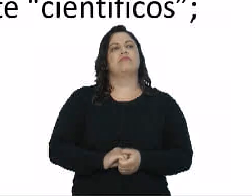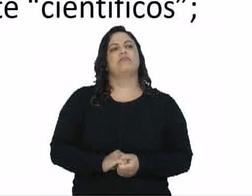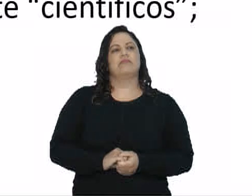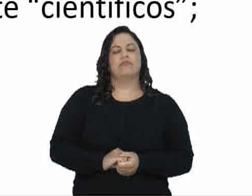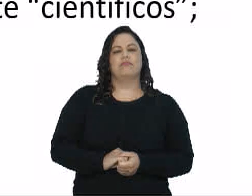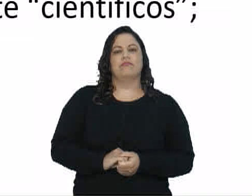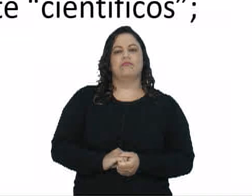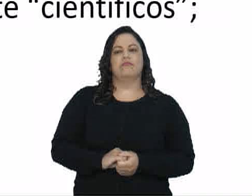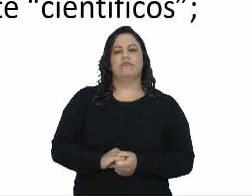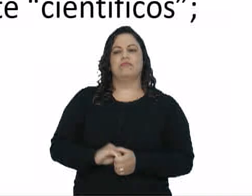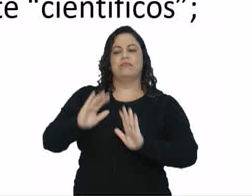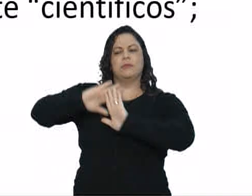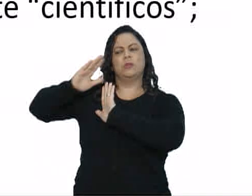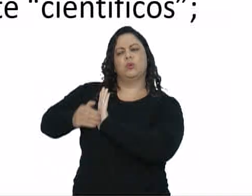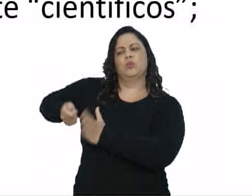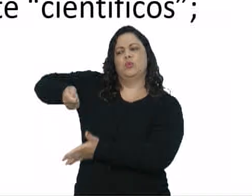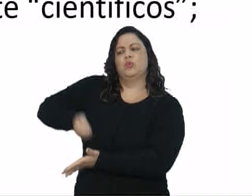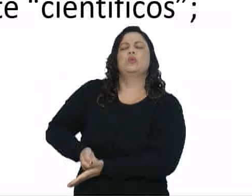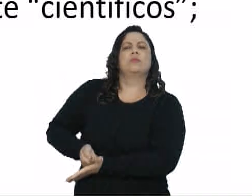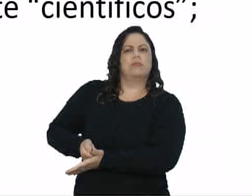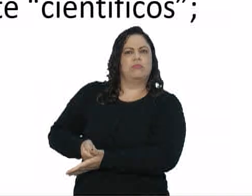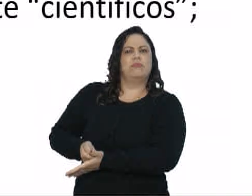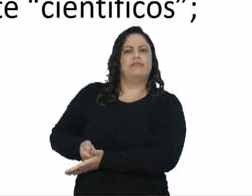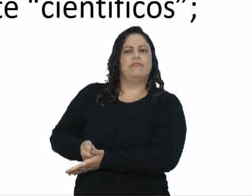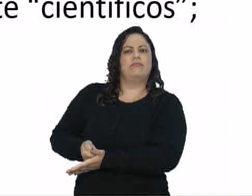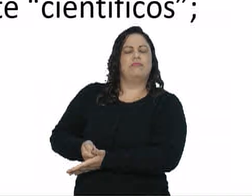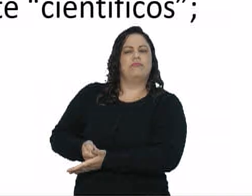totalitarismo é um regime político que fere direitos humanos.